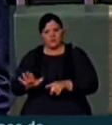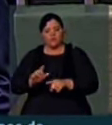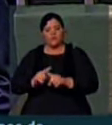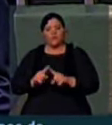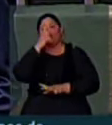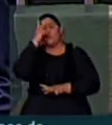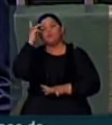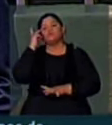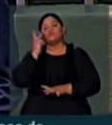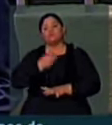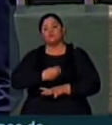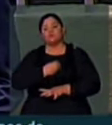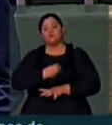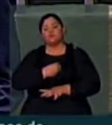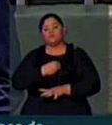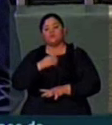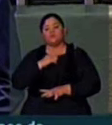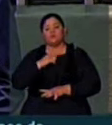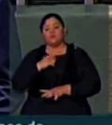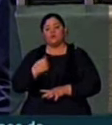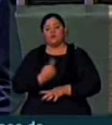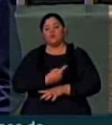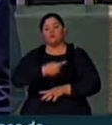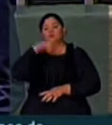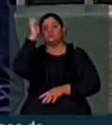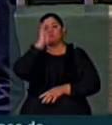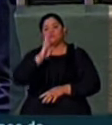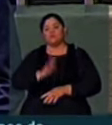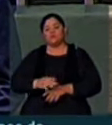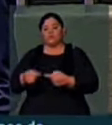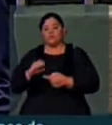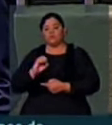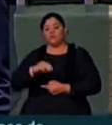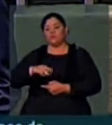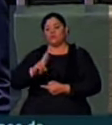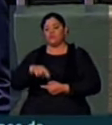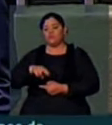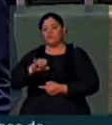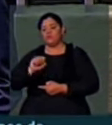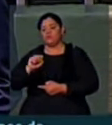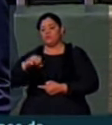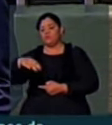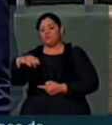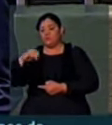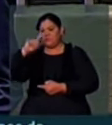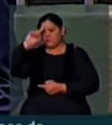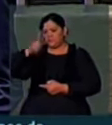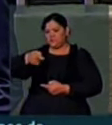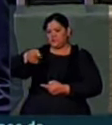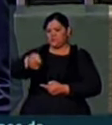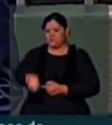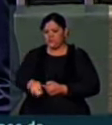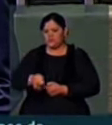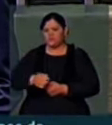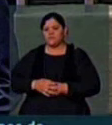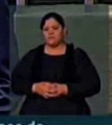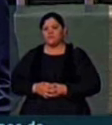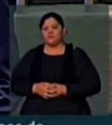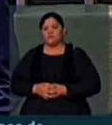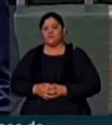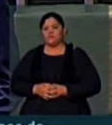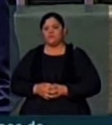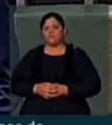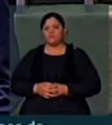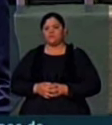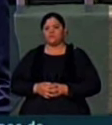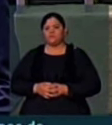heróis vivos em nosso Brasil lutaram contra o comunismo. E naquele momento, ombreados, as mulheres